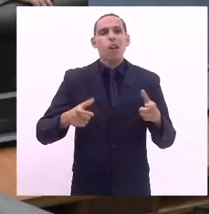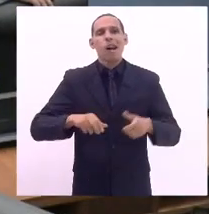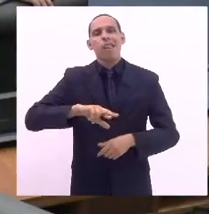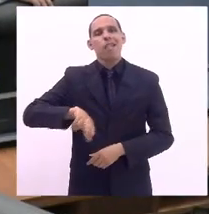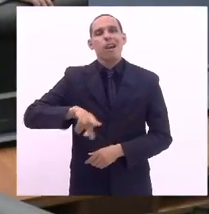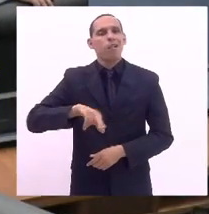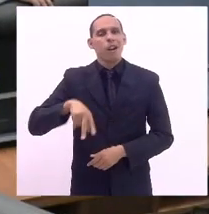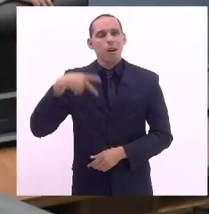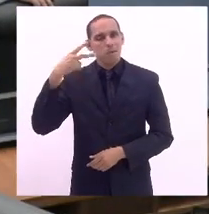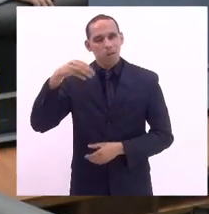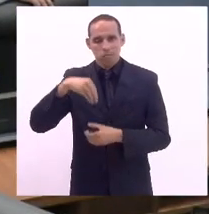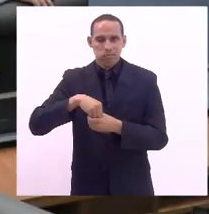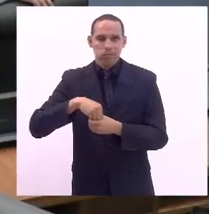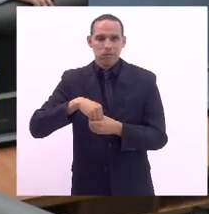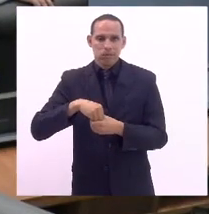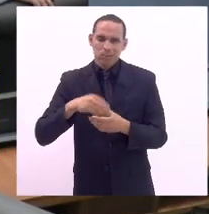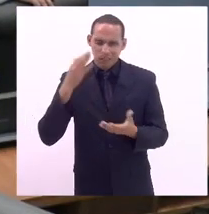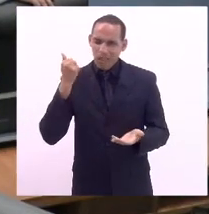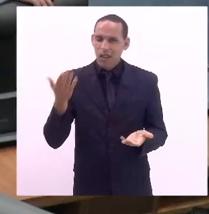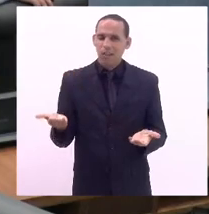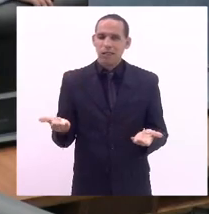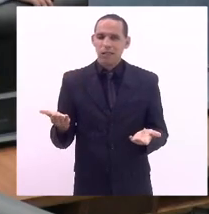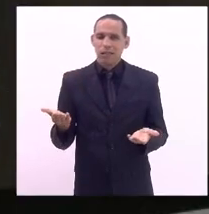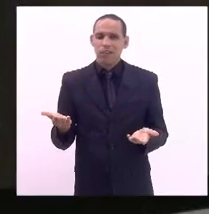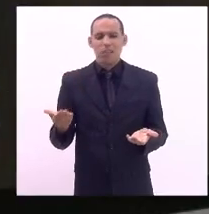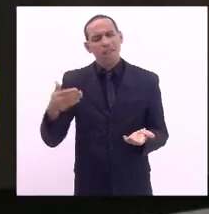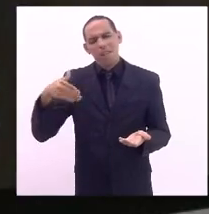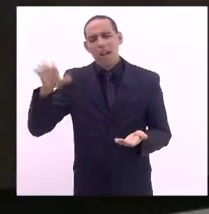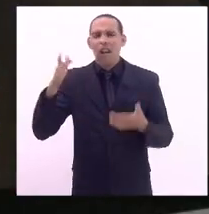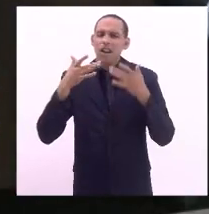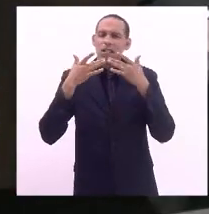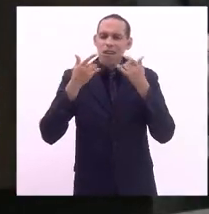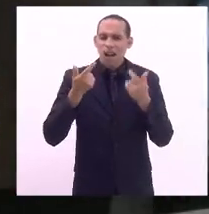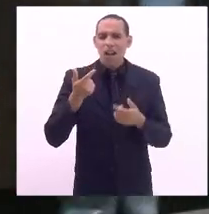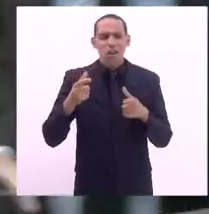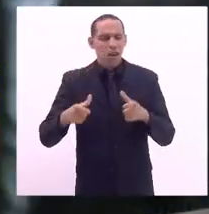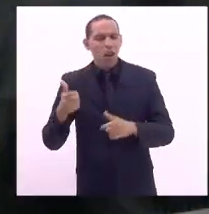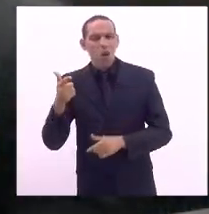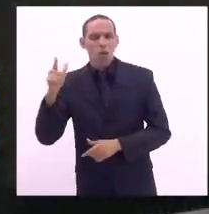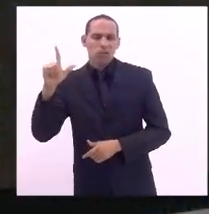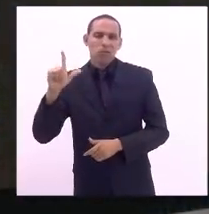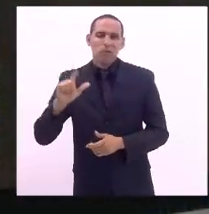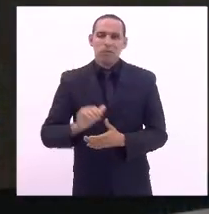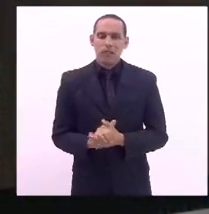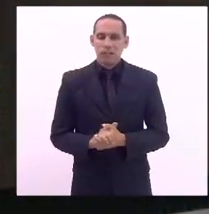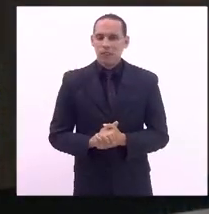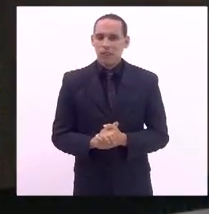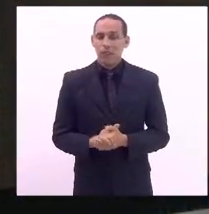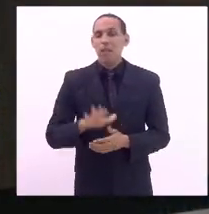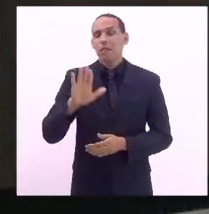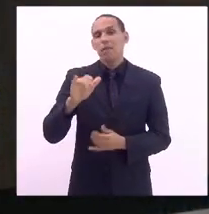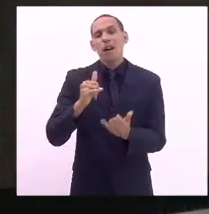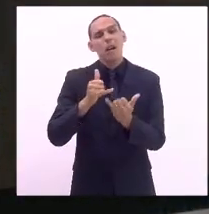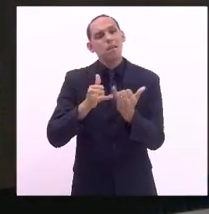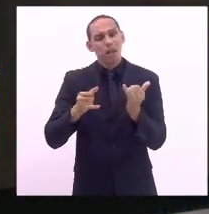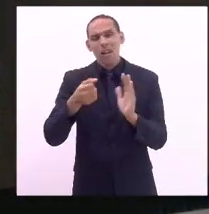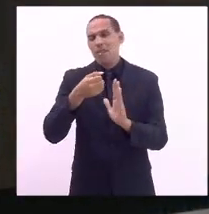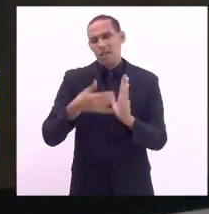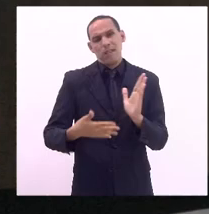representação parlamentar. Sabe? Vai pro teatro, vai para outro lugar. Mas aqui é um lugar de discussão